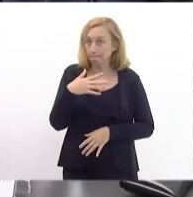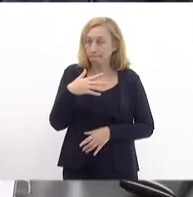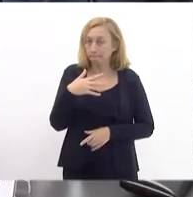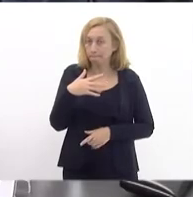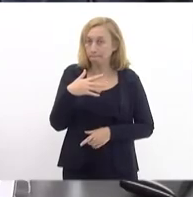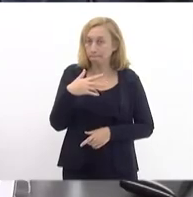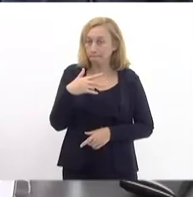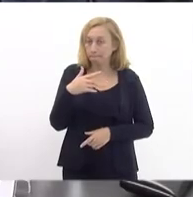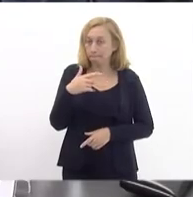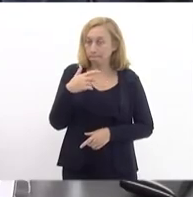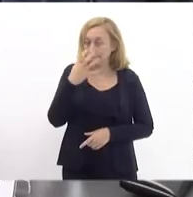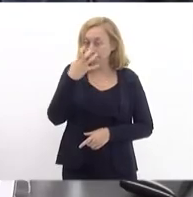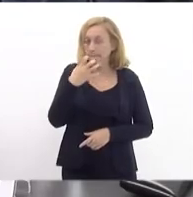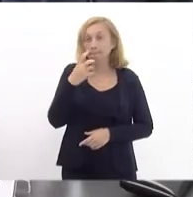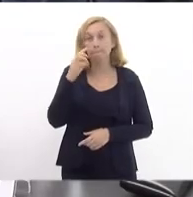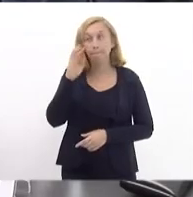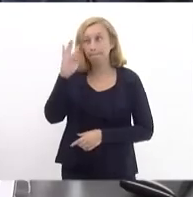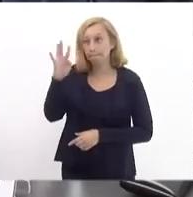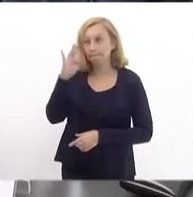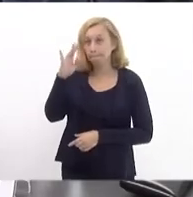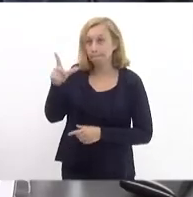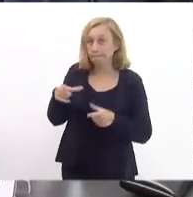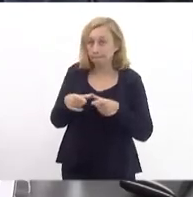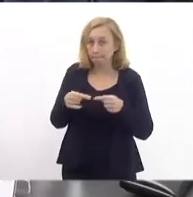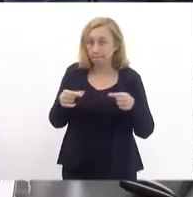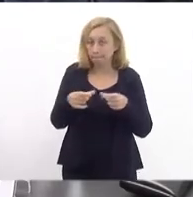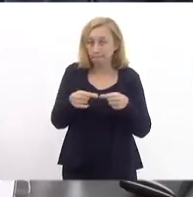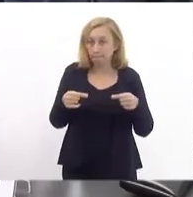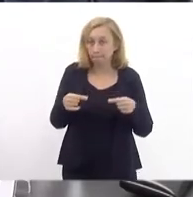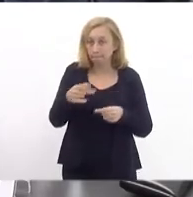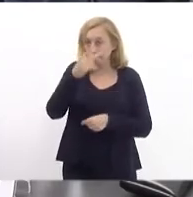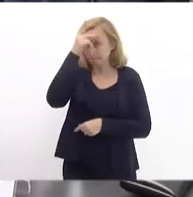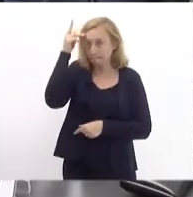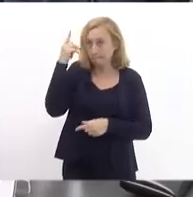Imagine lá que o japonês diga, não, o japonês quer